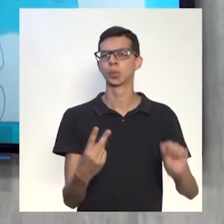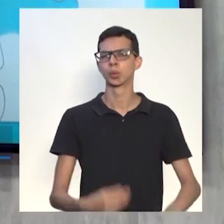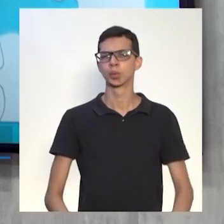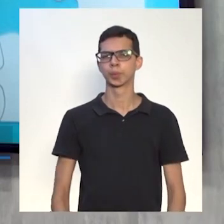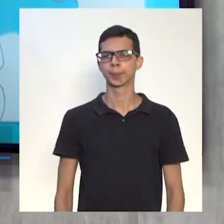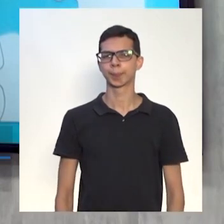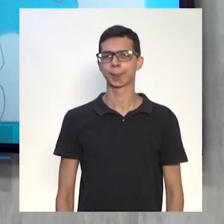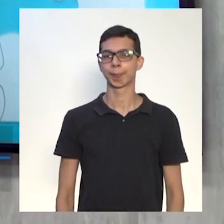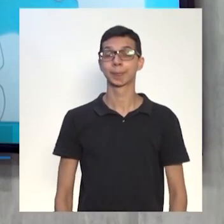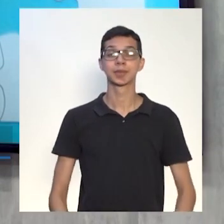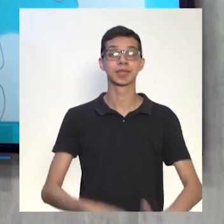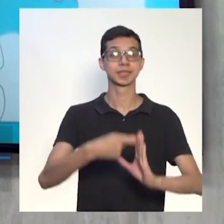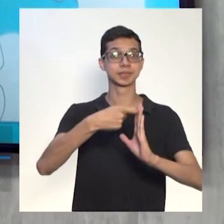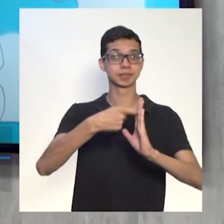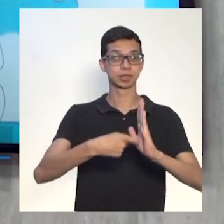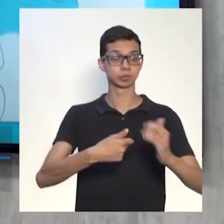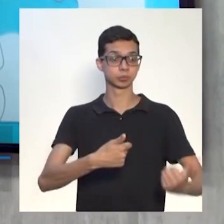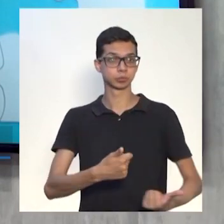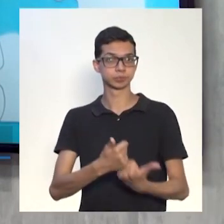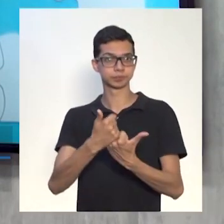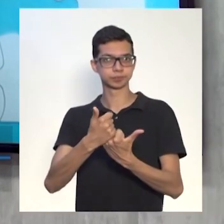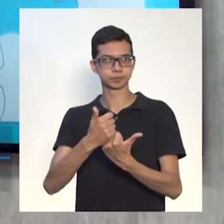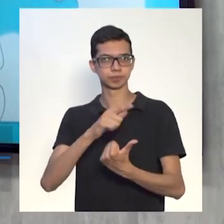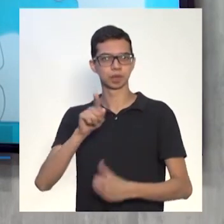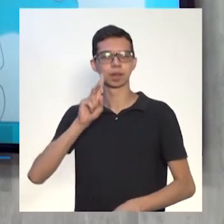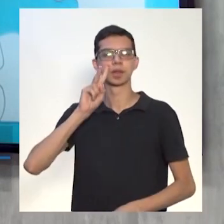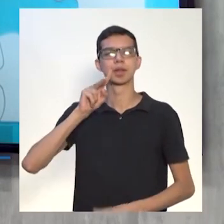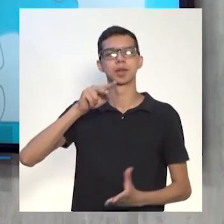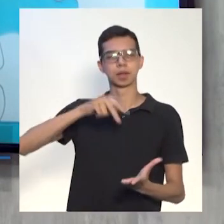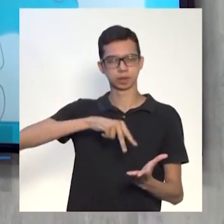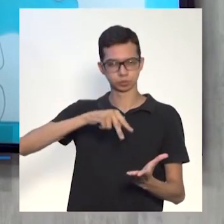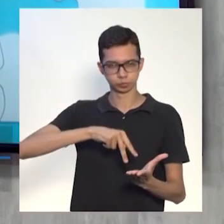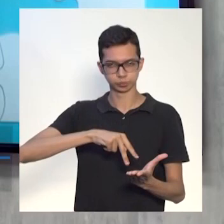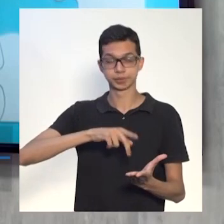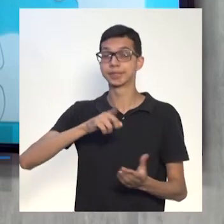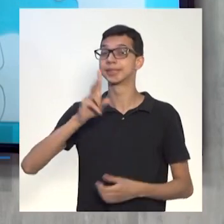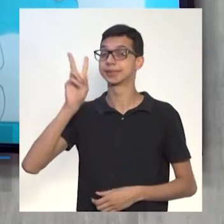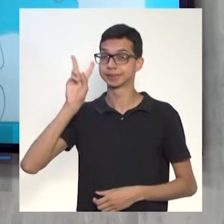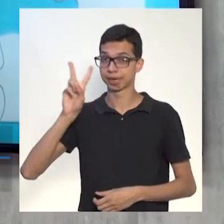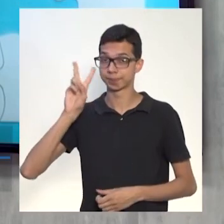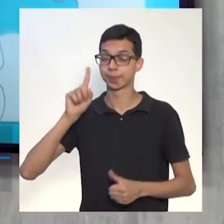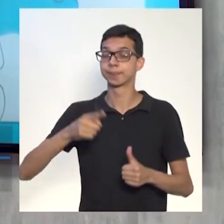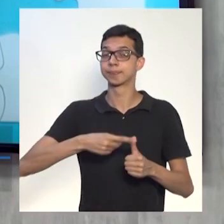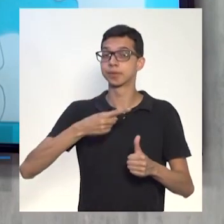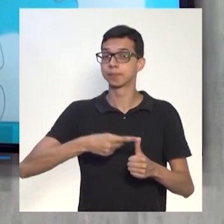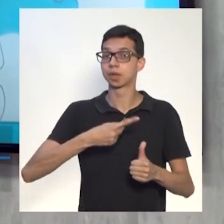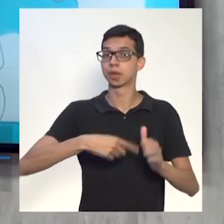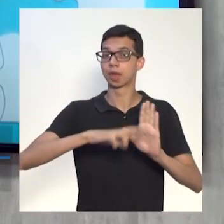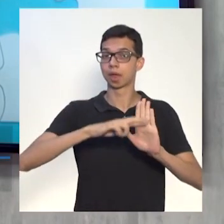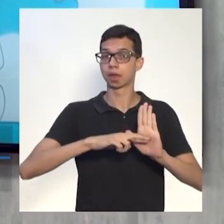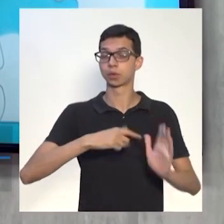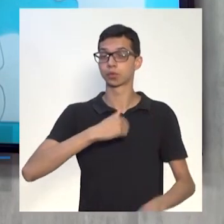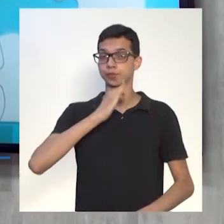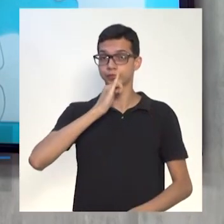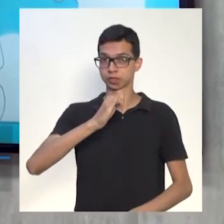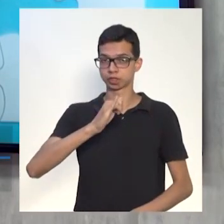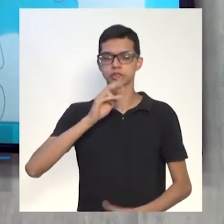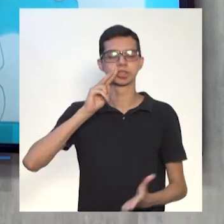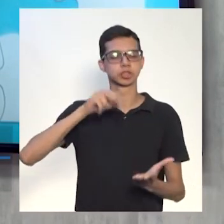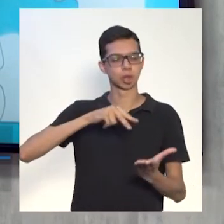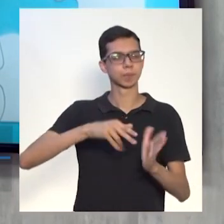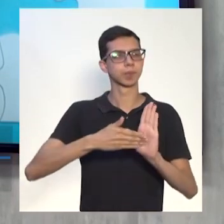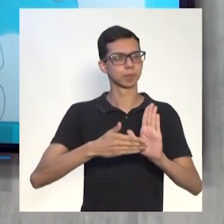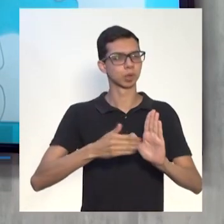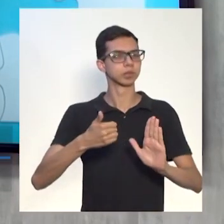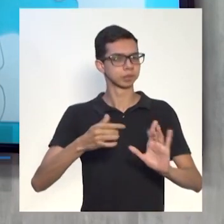dos textos motivadores. Então, primeira regra, e aqui a gente vai precisar ler um pouquinho, tá bom? Tem que ler com vocês,